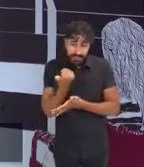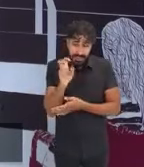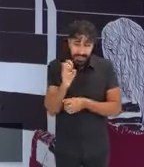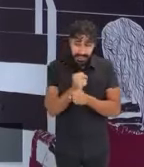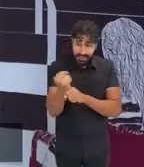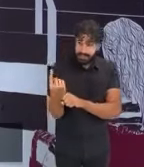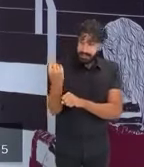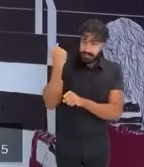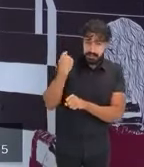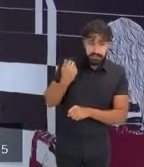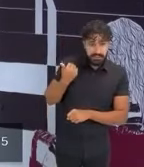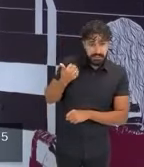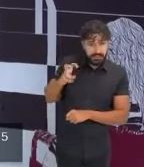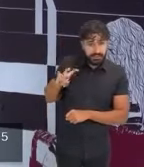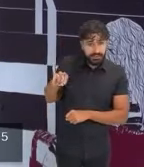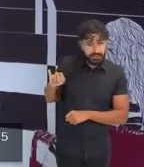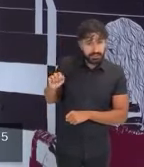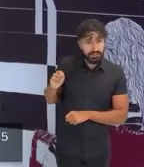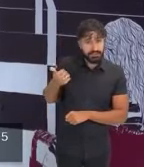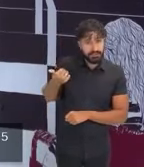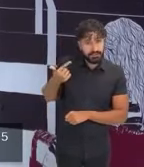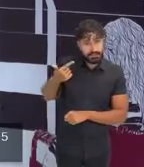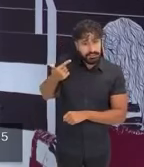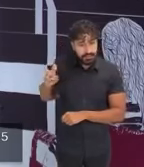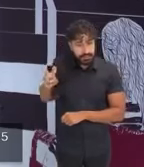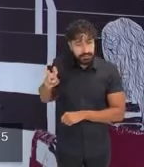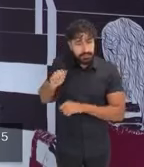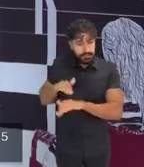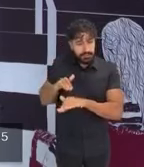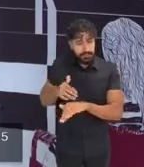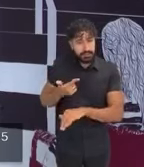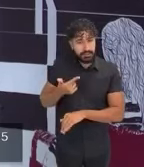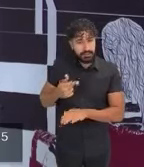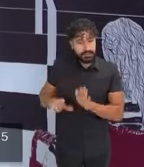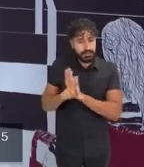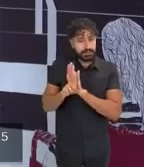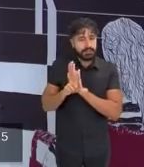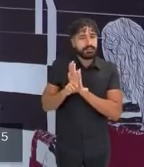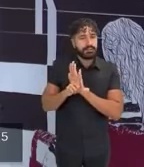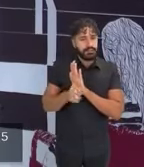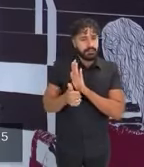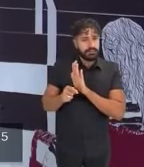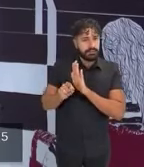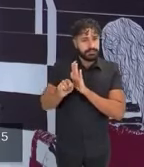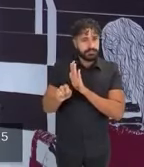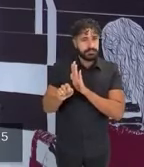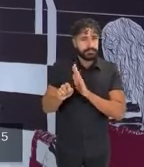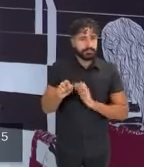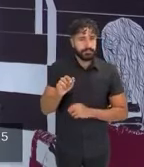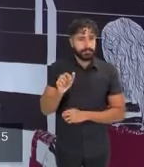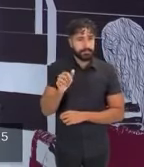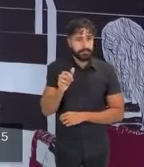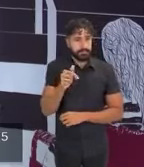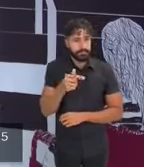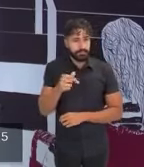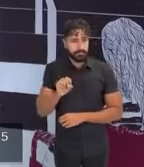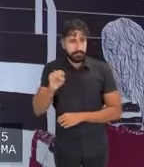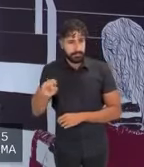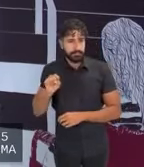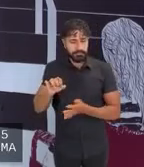quando, no dia 25 de setembro, a Lei 11.788 foi sancionada. E essa legislação tem